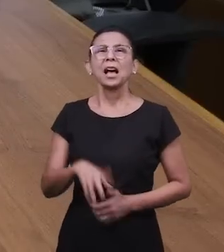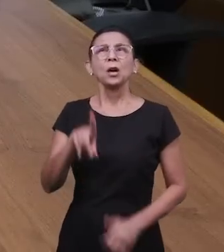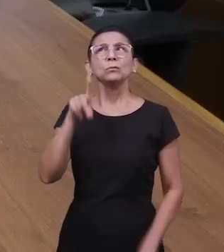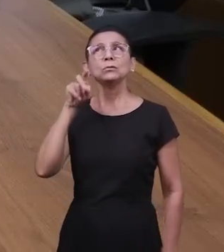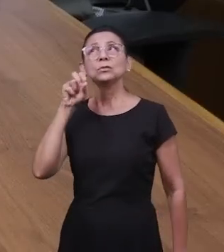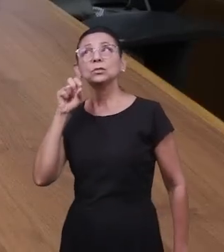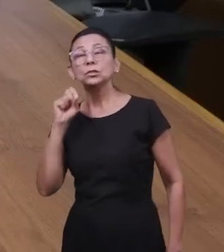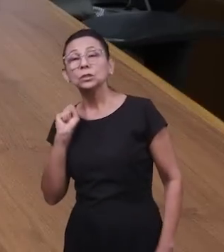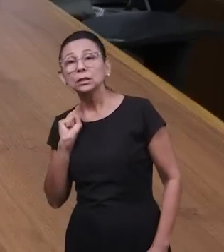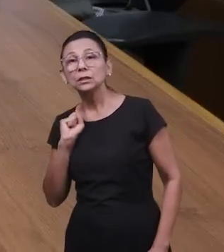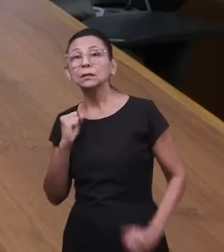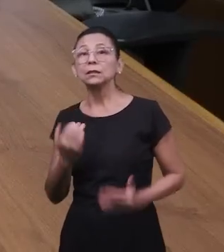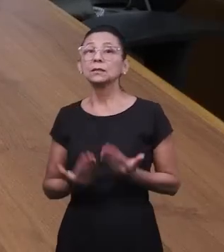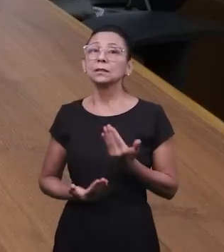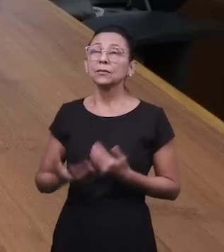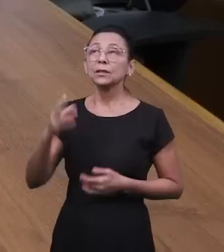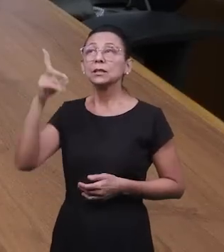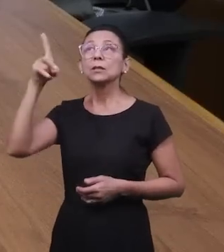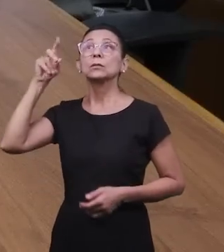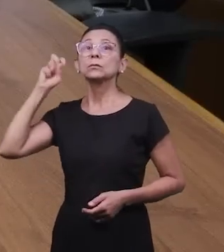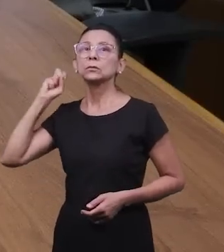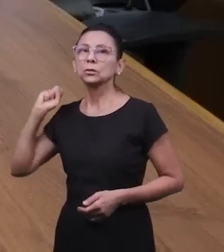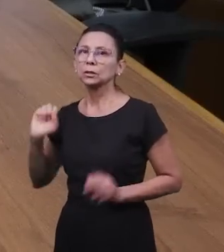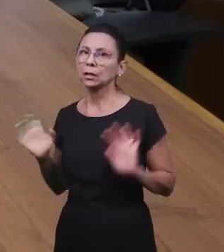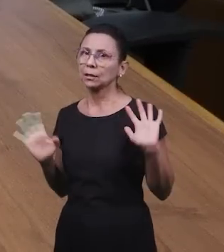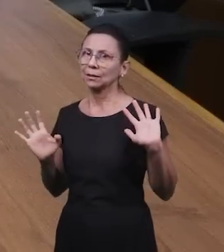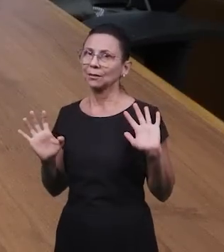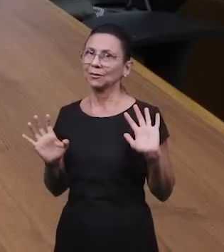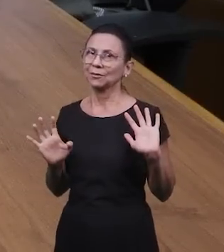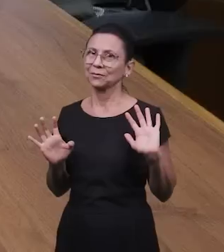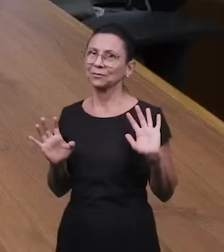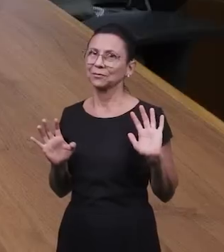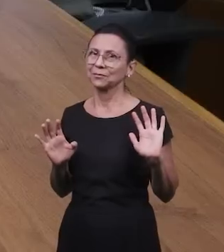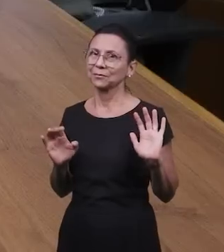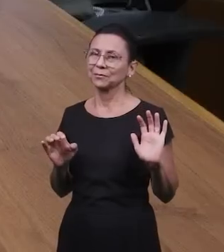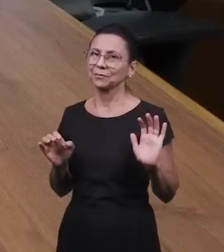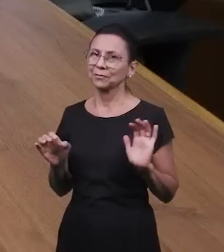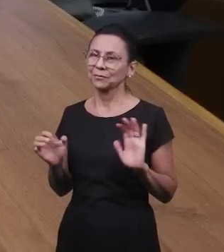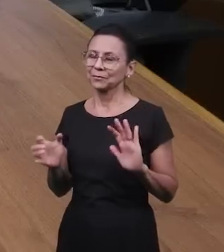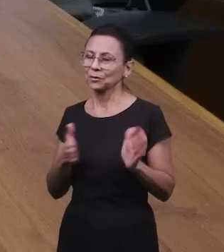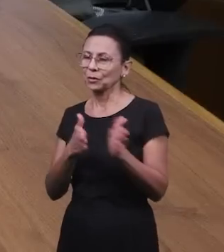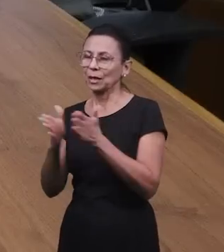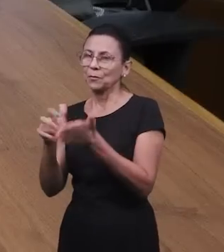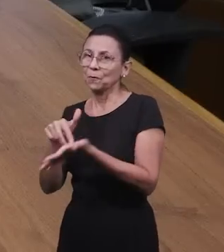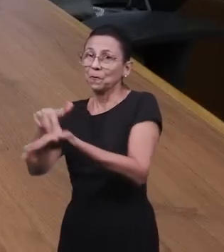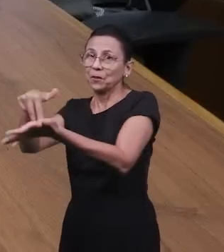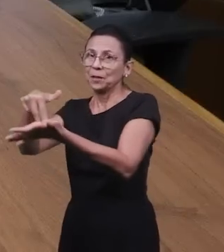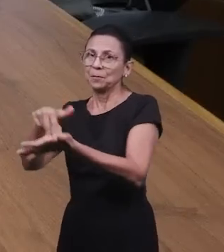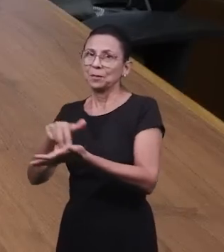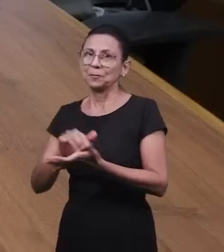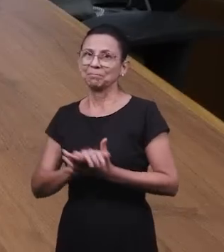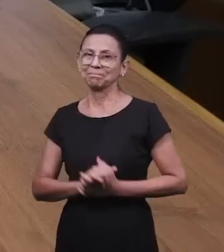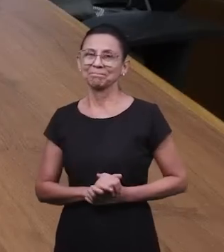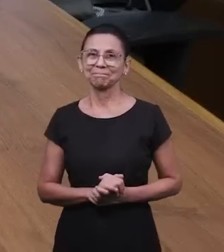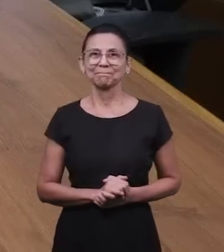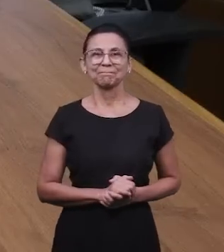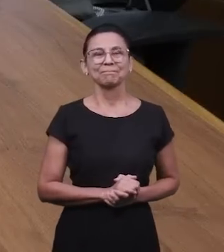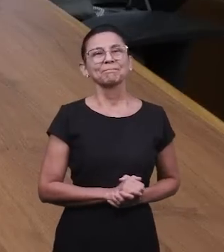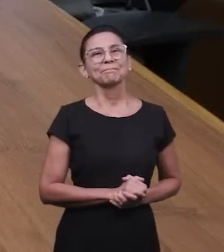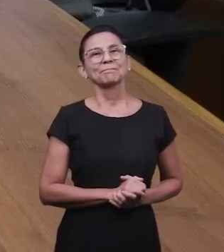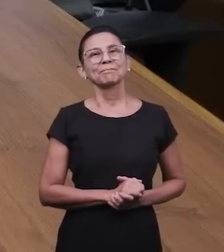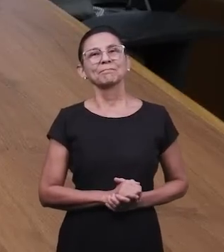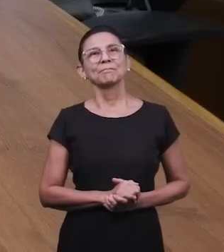andei na luz. Não, é andar, é o caminho, andar nele, você tem de permanecer. Isso é a igreja, corpo de Cristo, isso é a vida da